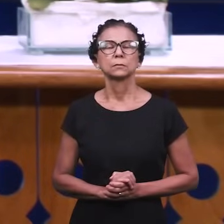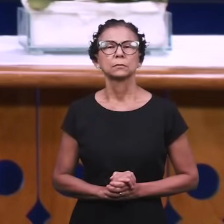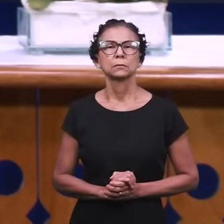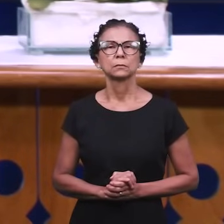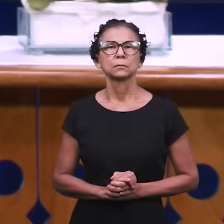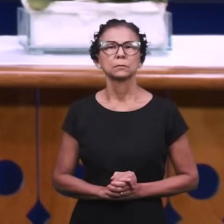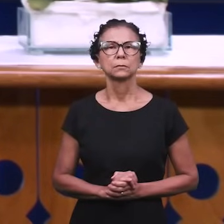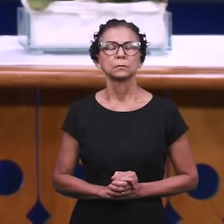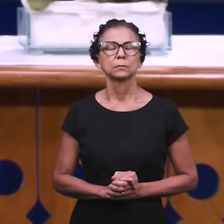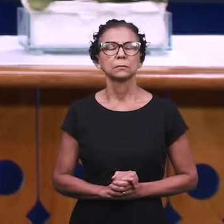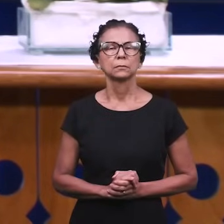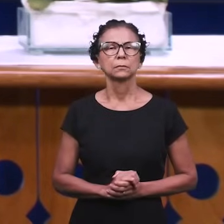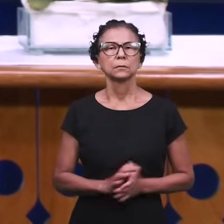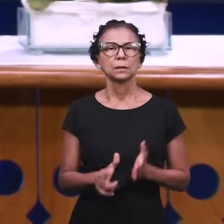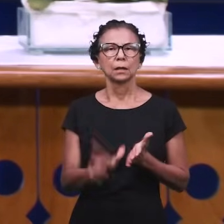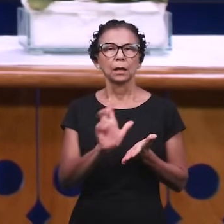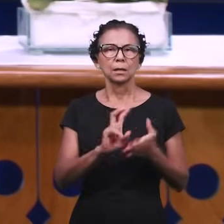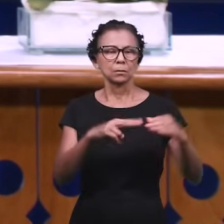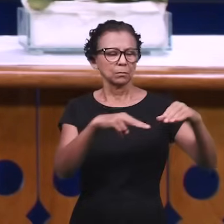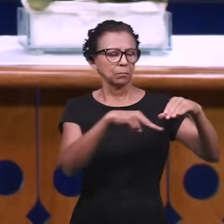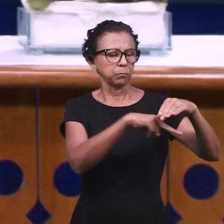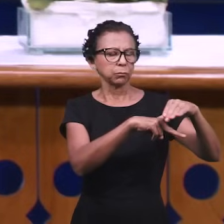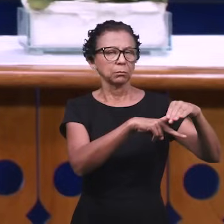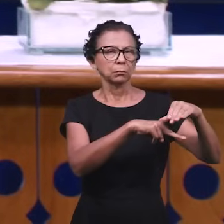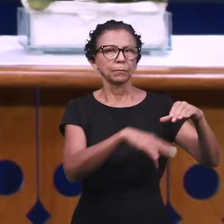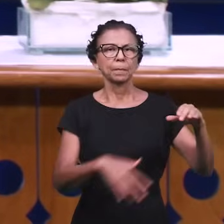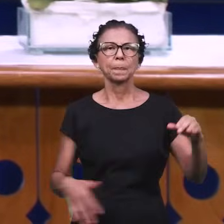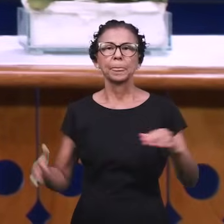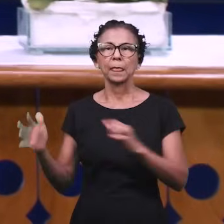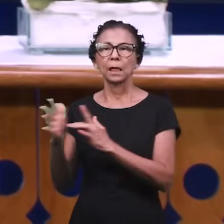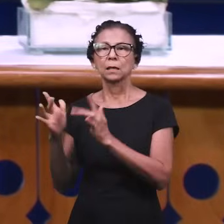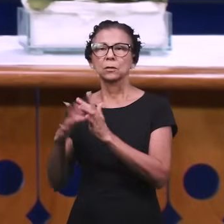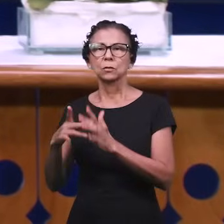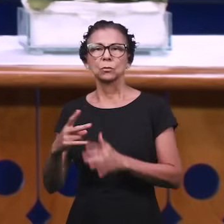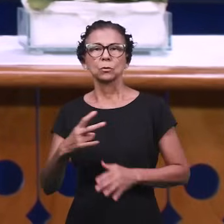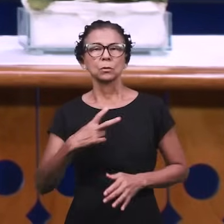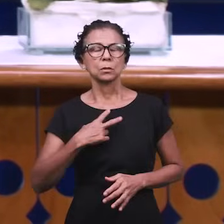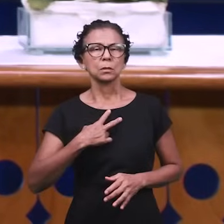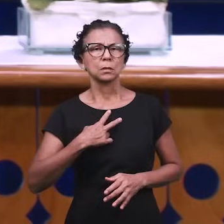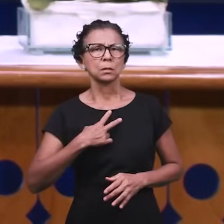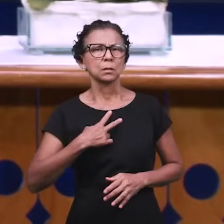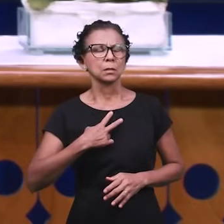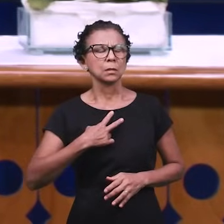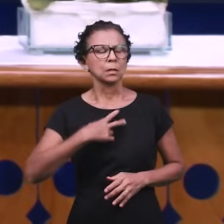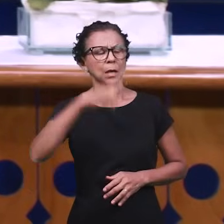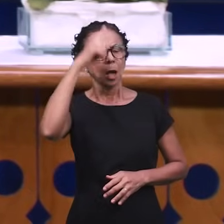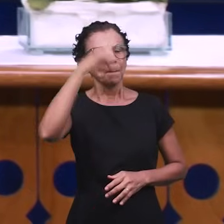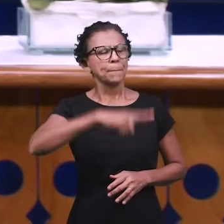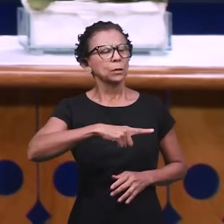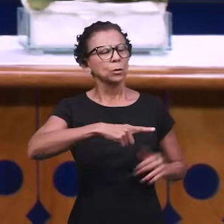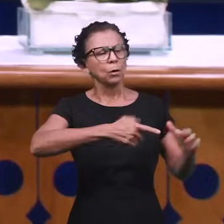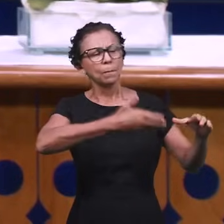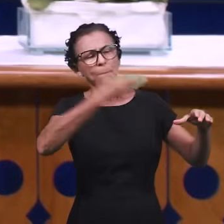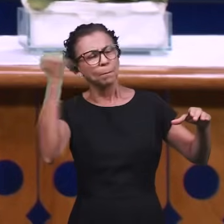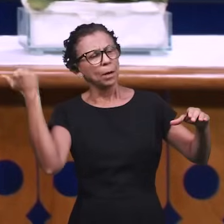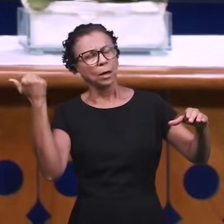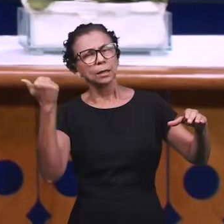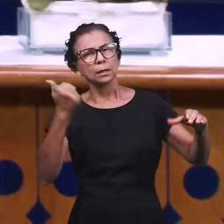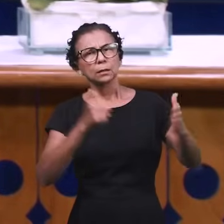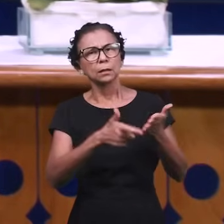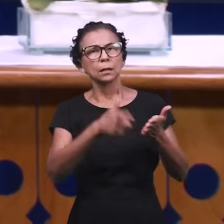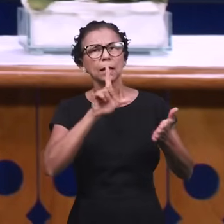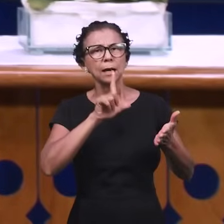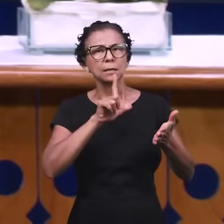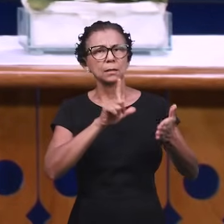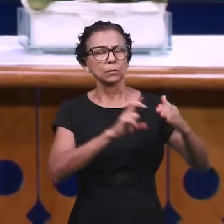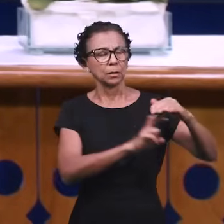Lázaro ressuscitou. Portanto, aquele unguento que também Maria, tipo da igreja, um unguento tipo do Senhor Jesus, e